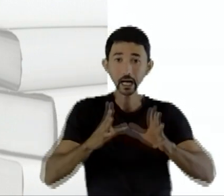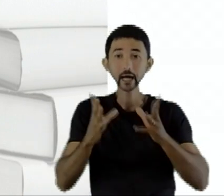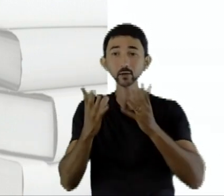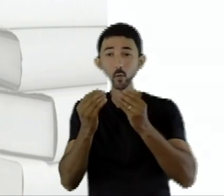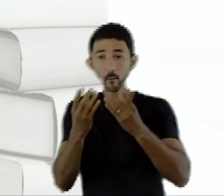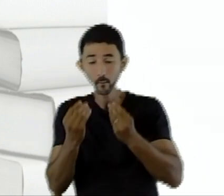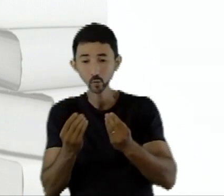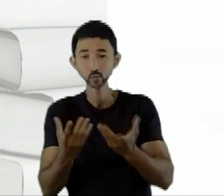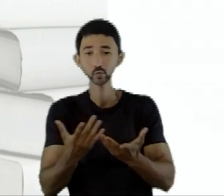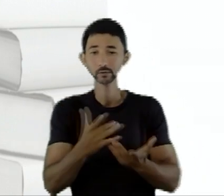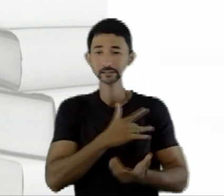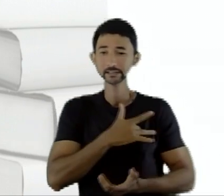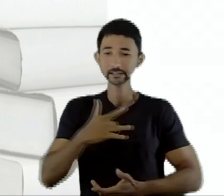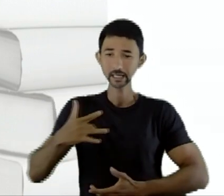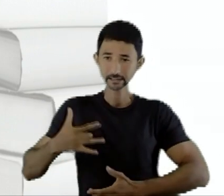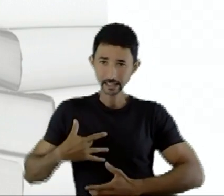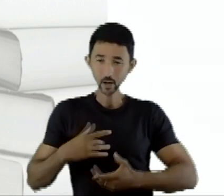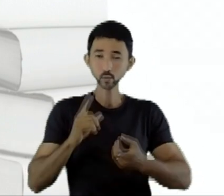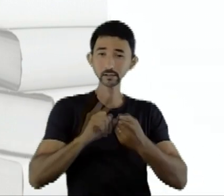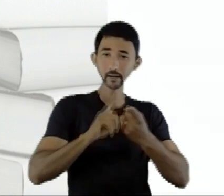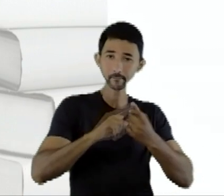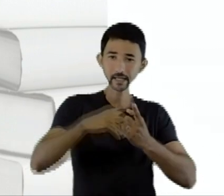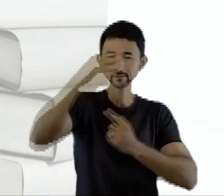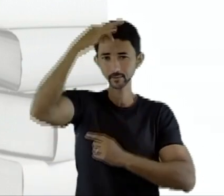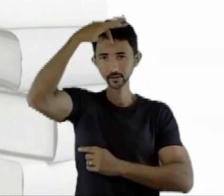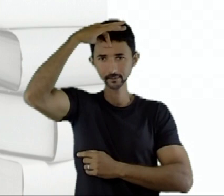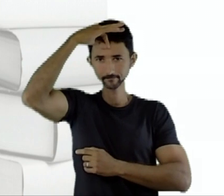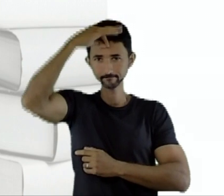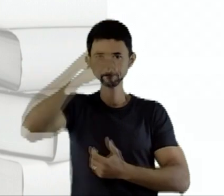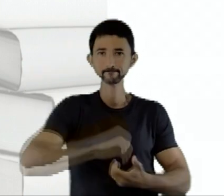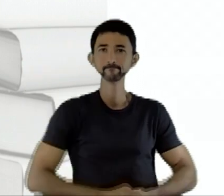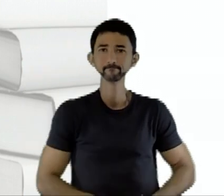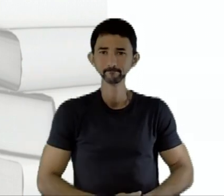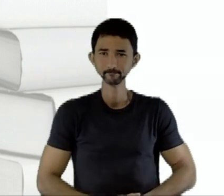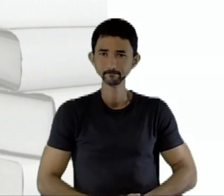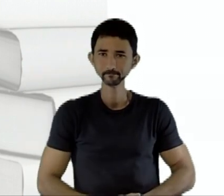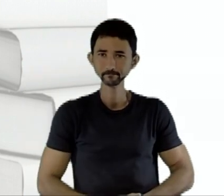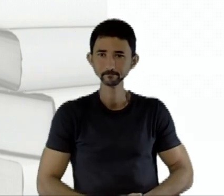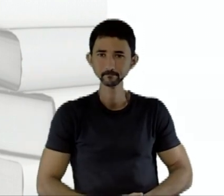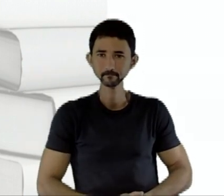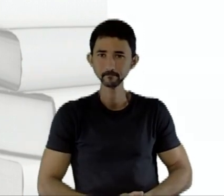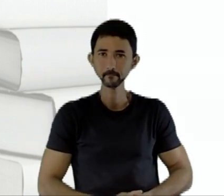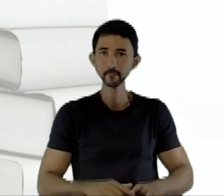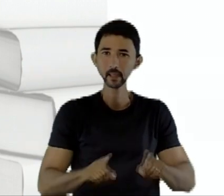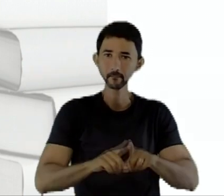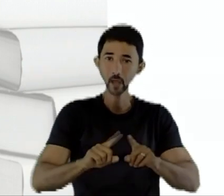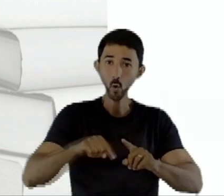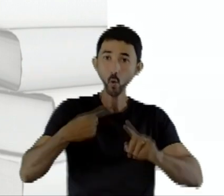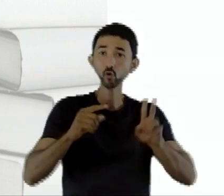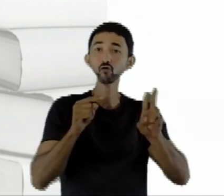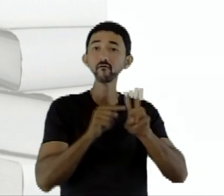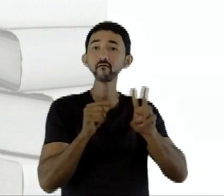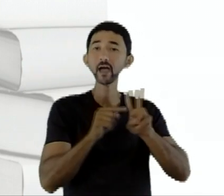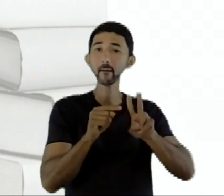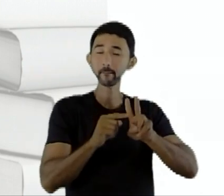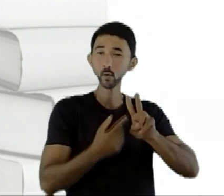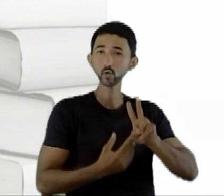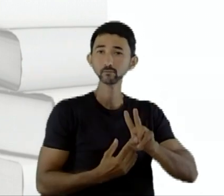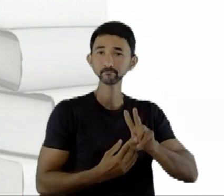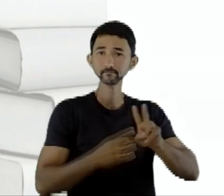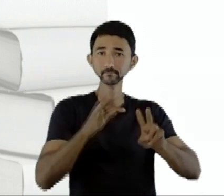muito da saúde e da espiritualidade. Além disso, nós temos um outro verbo aqui,